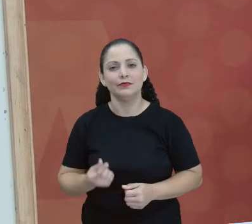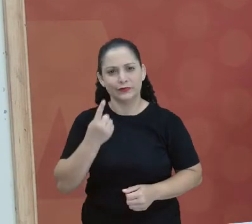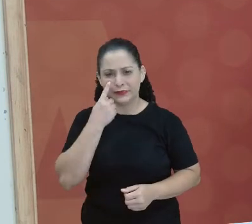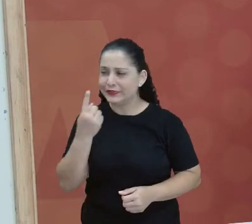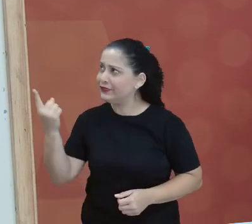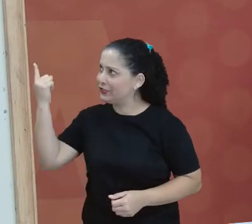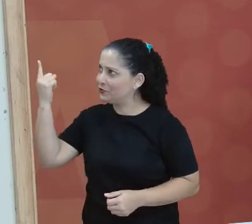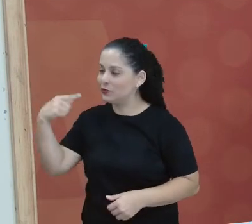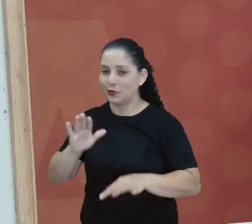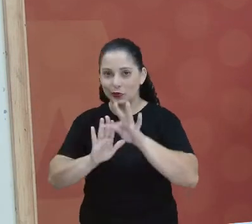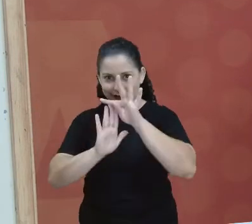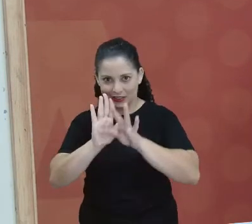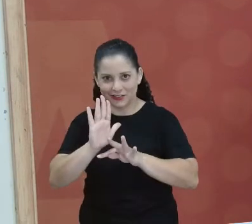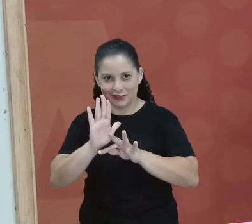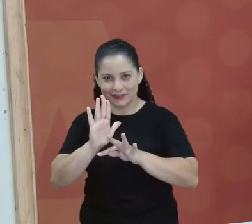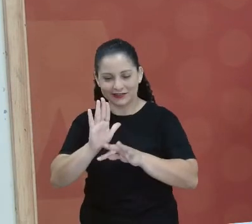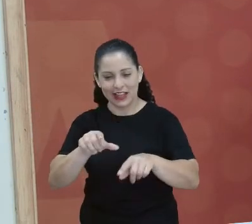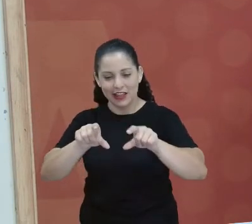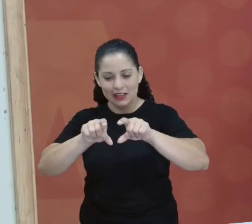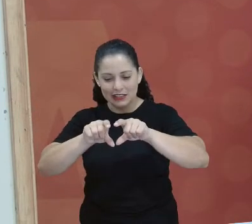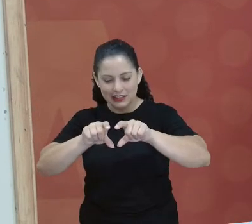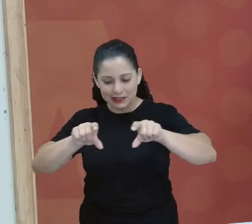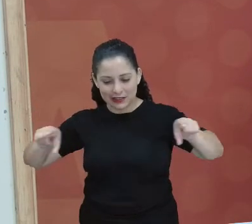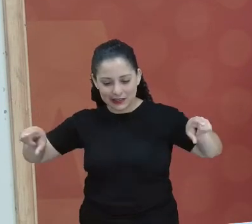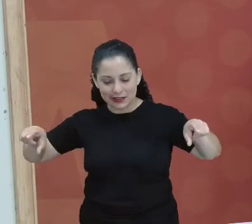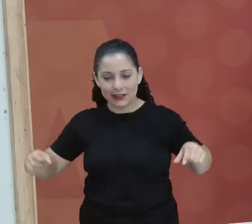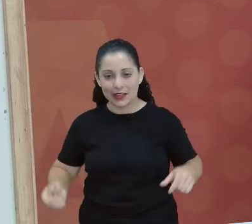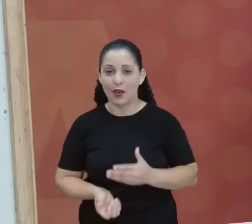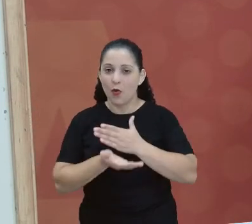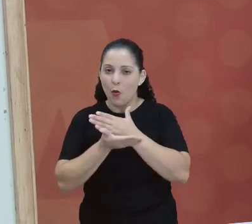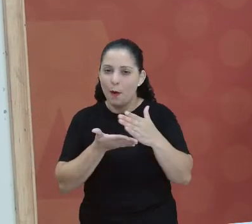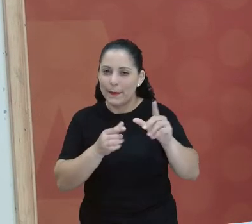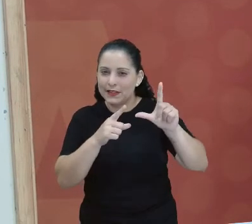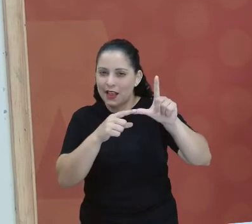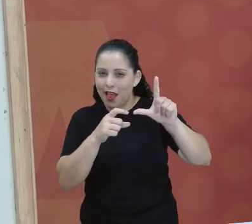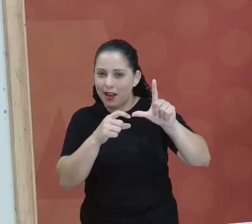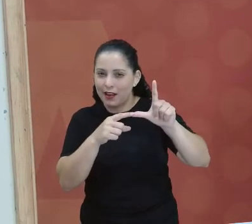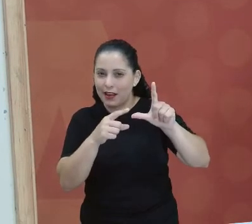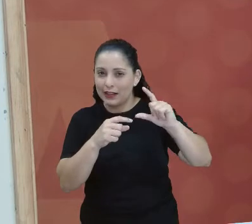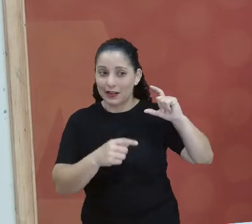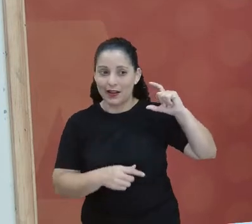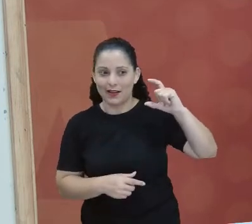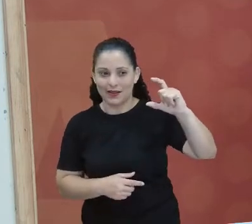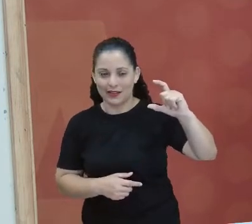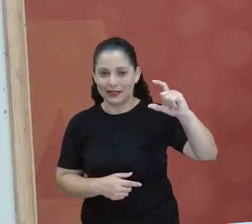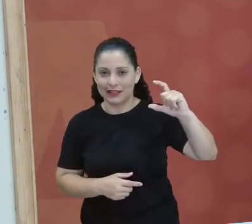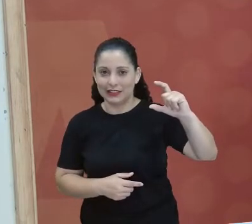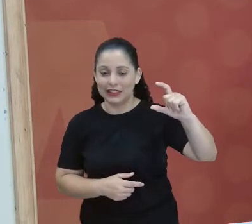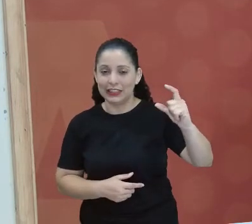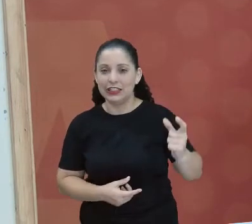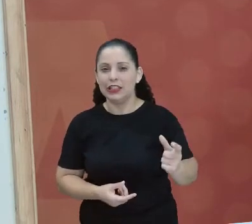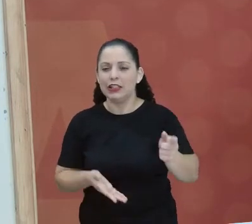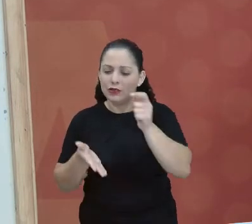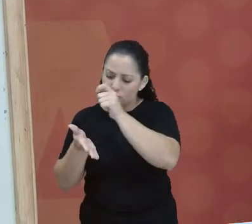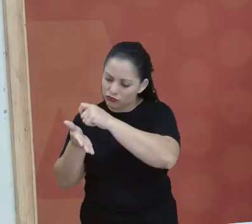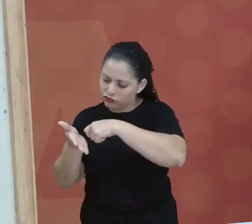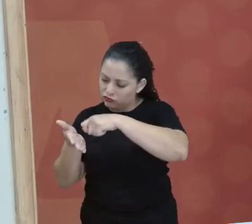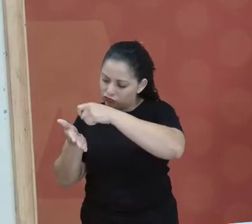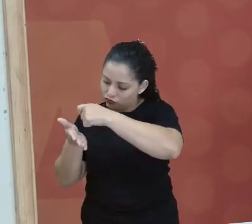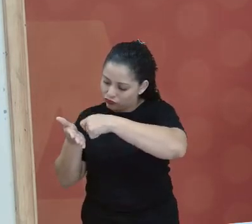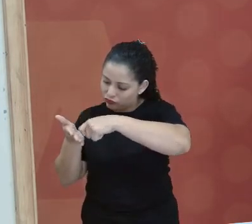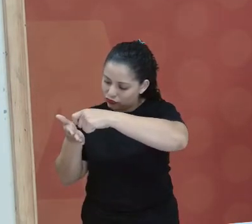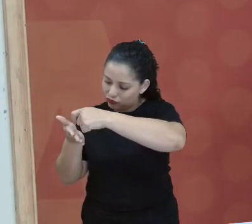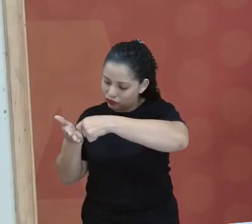Observou que eu comecei com letra maiúscula Terminei usando um ponto